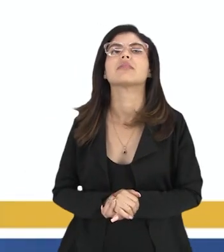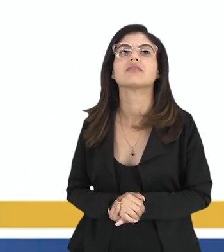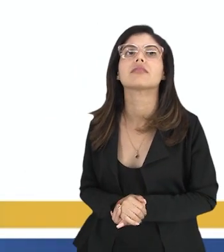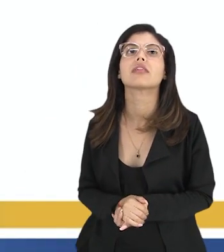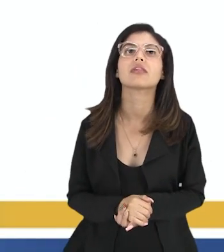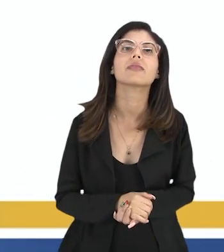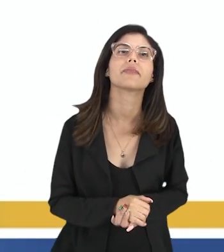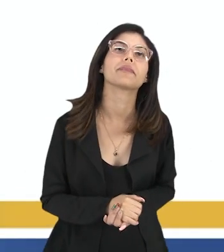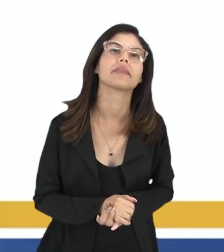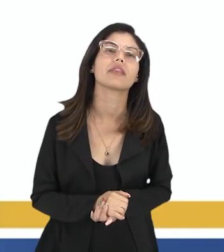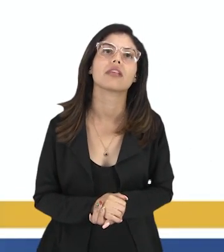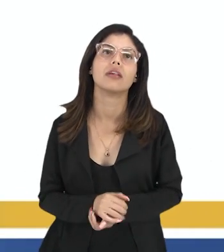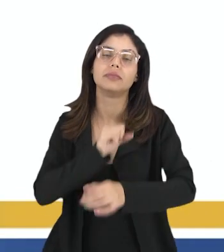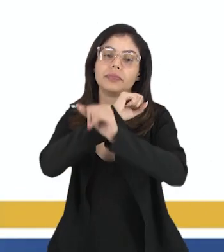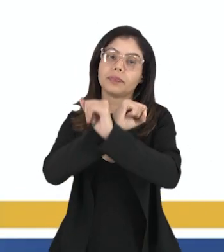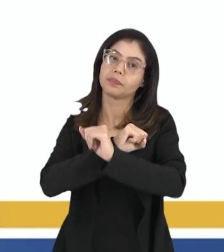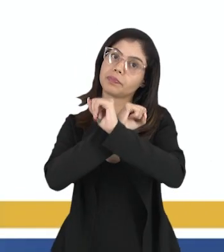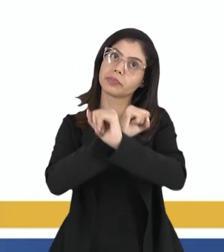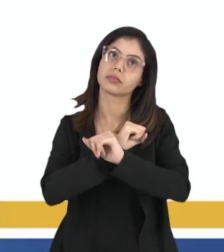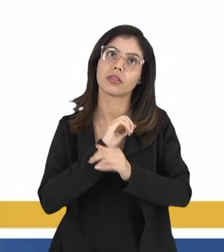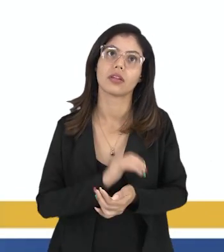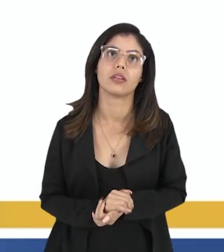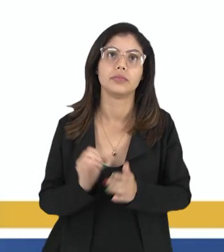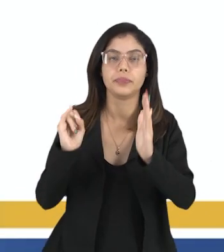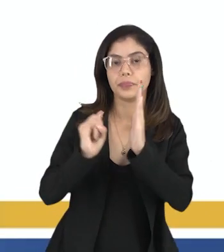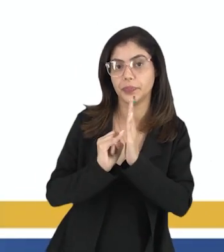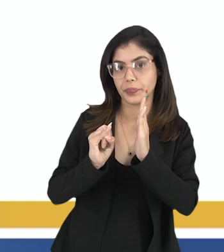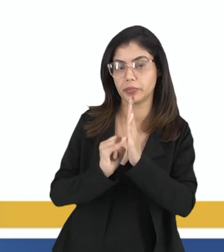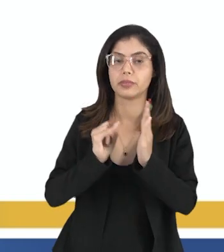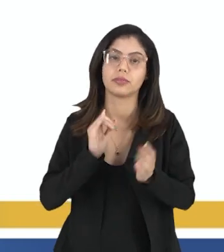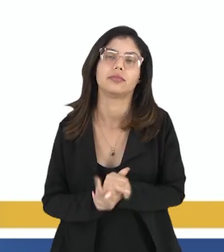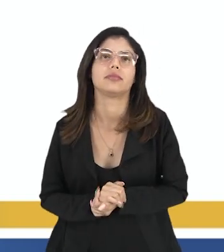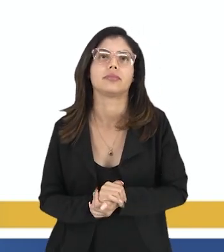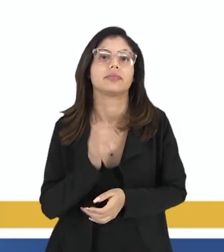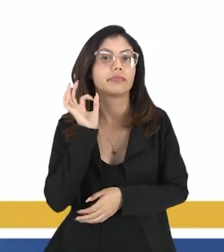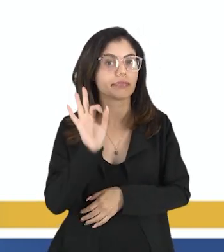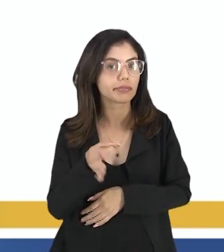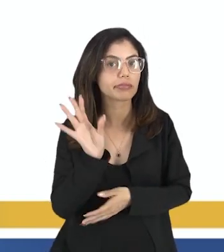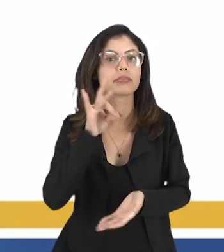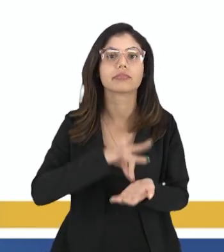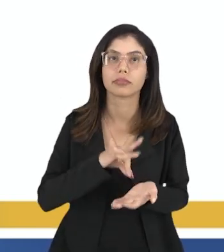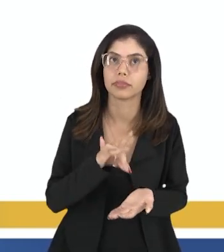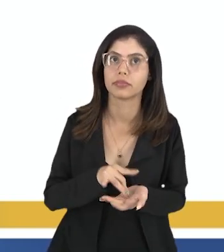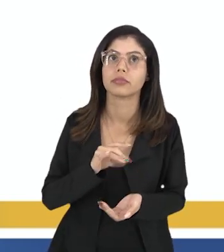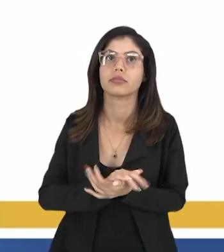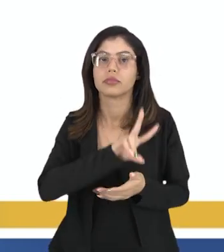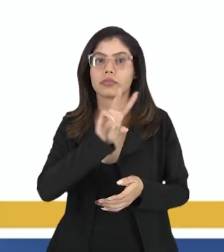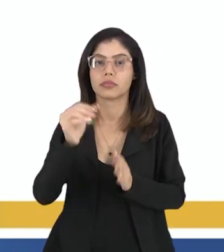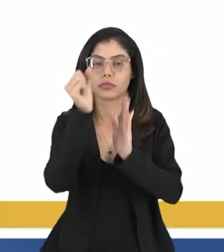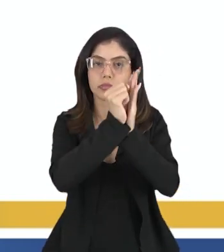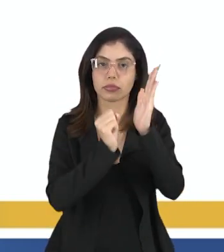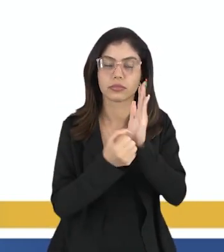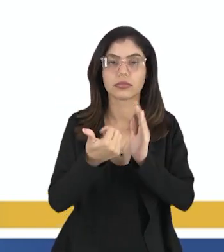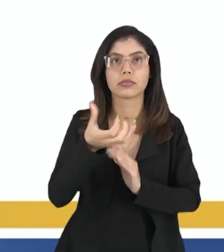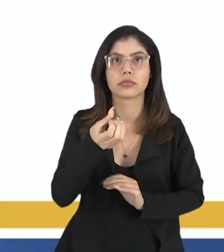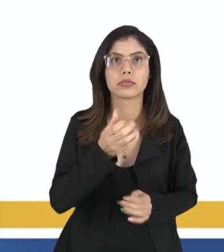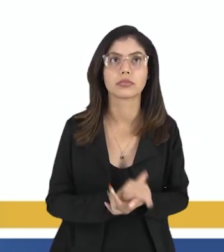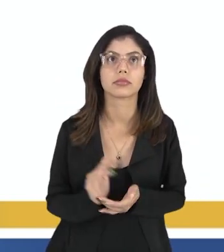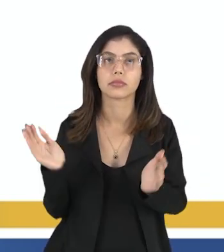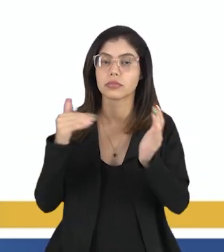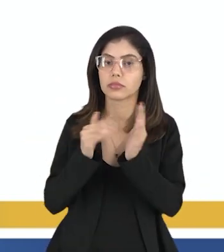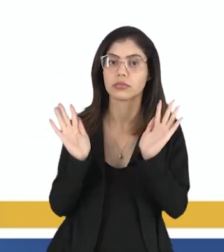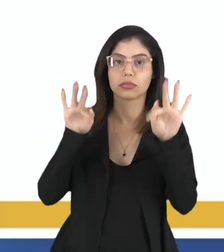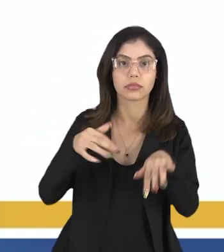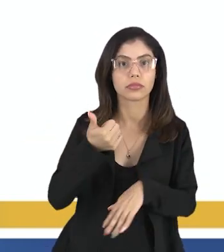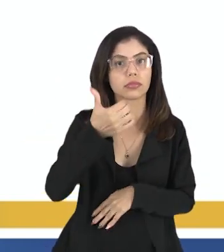tem, A gente tem a escravidão no Brasil como uma instituição, de fato, que vai aí desde o século XVI, até o